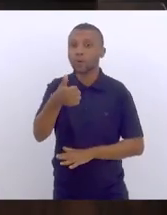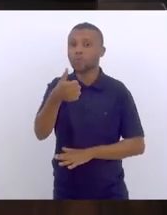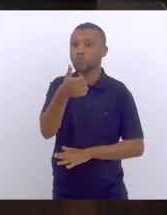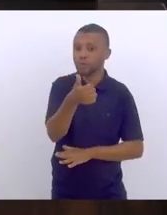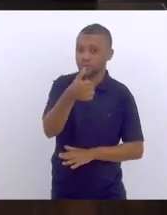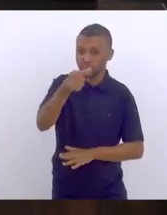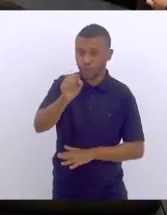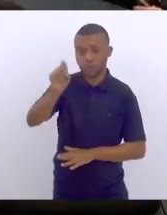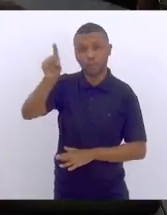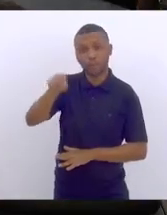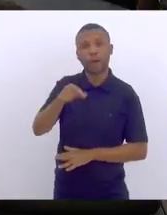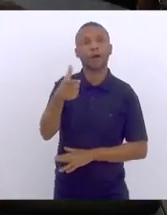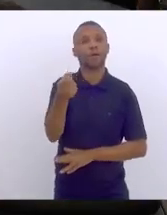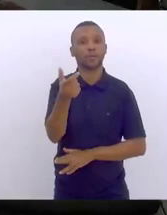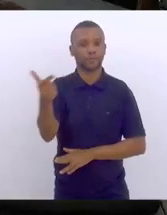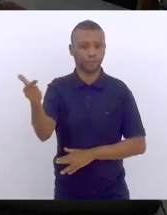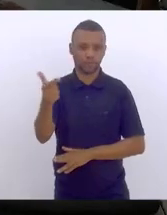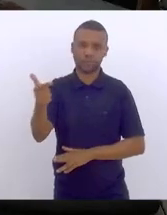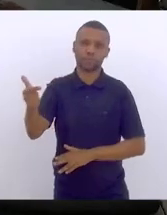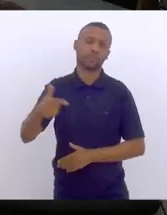611822.